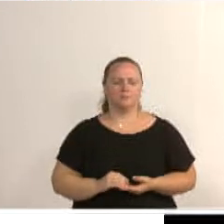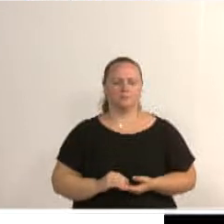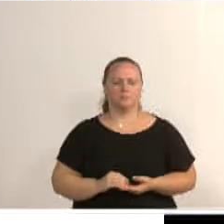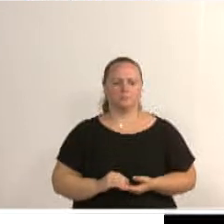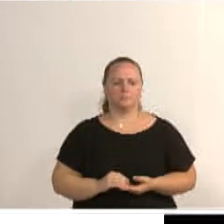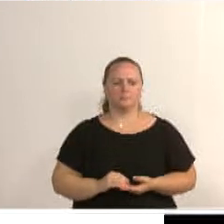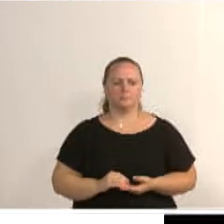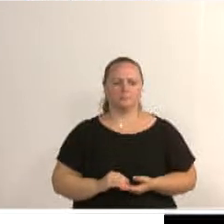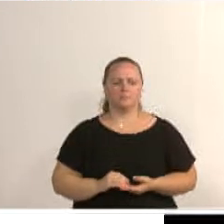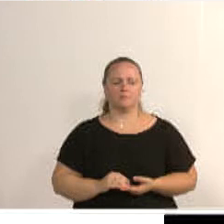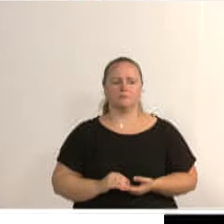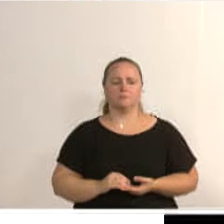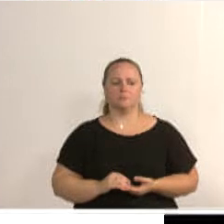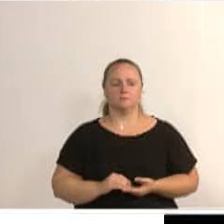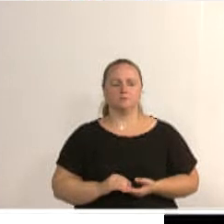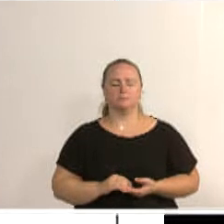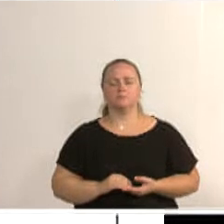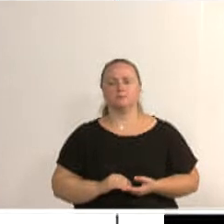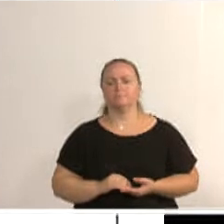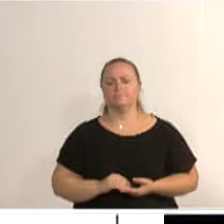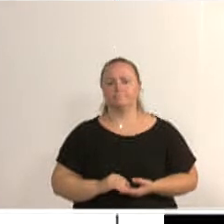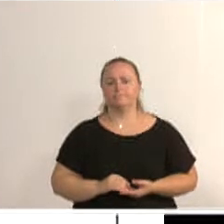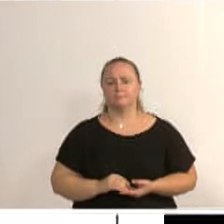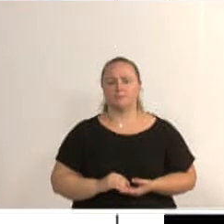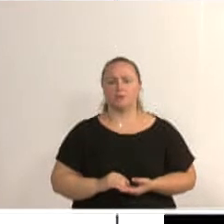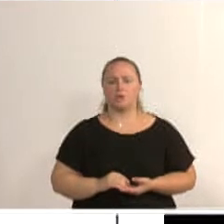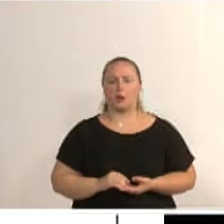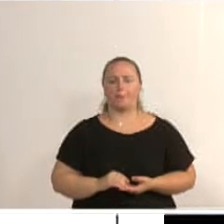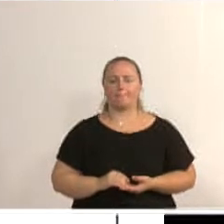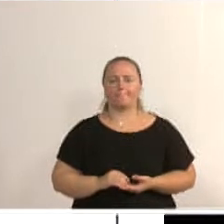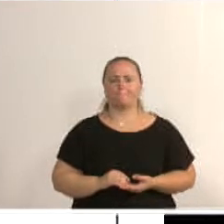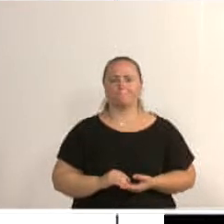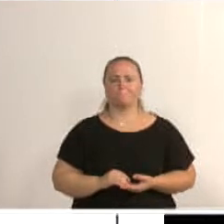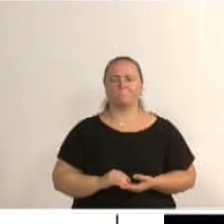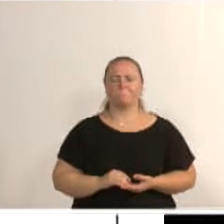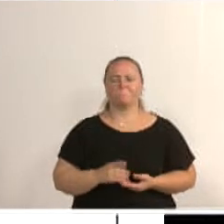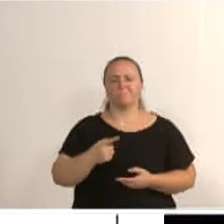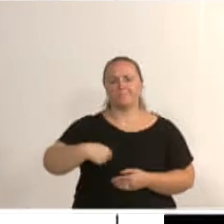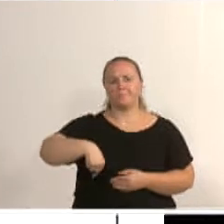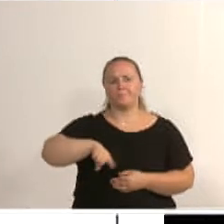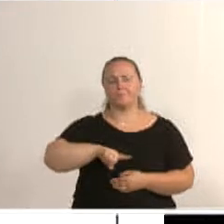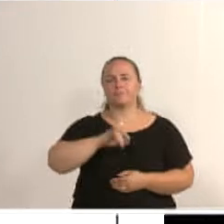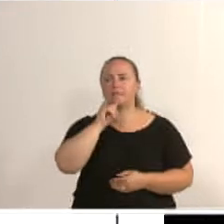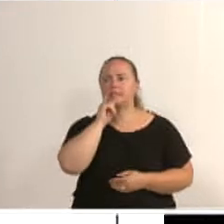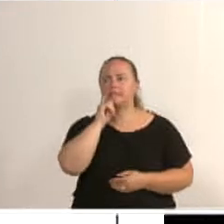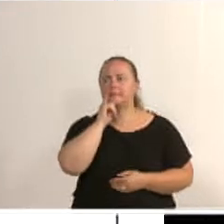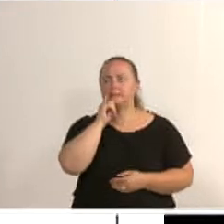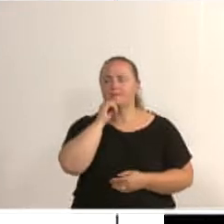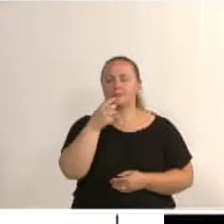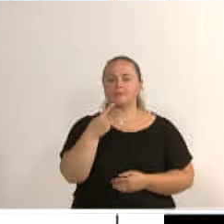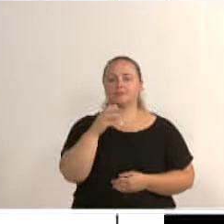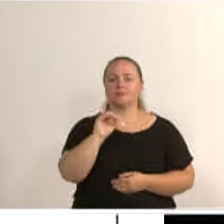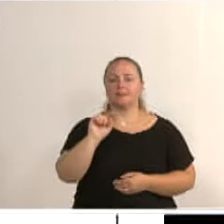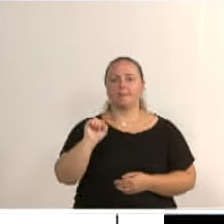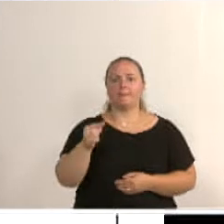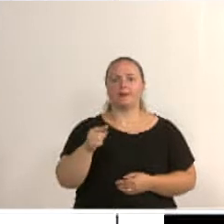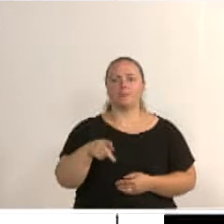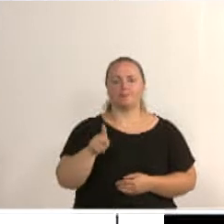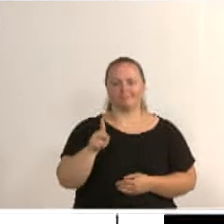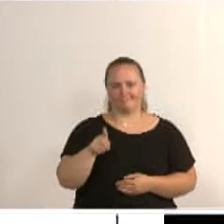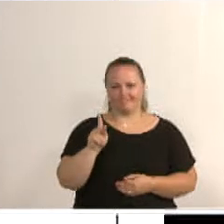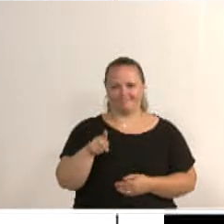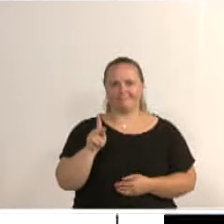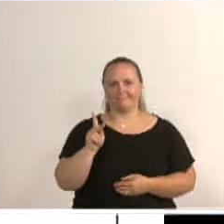tarifa no nível módico ao usuário. Quando a gente faz, por exemplo, aqueles 30 mil quilômetros que eu citei